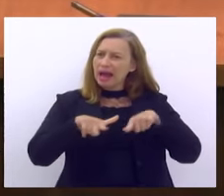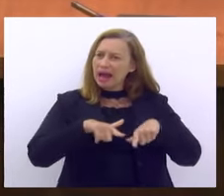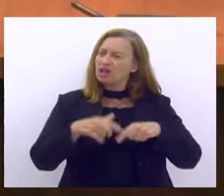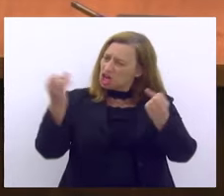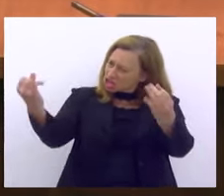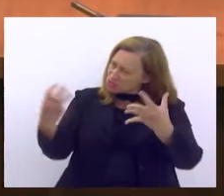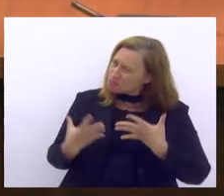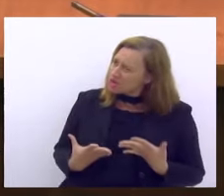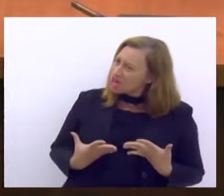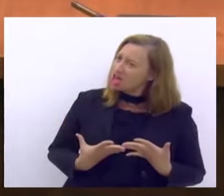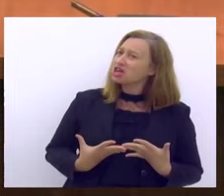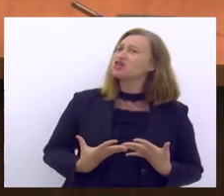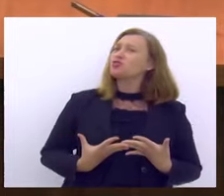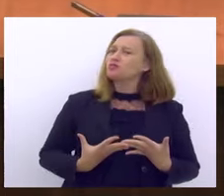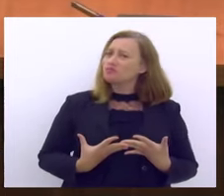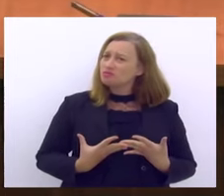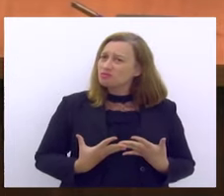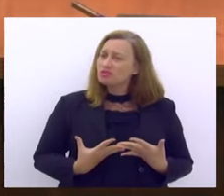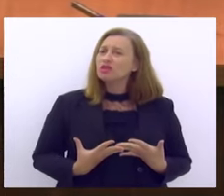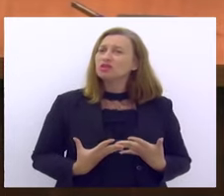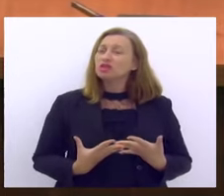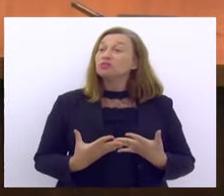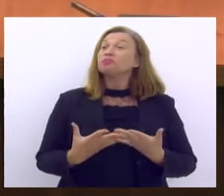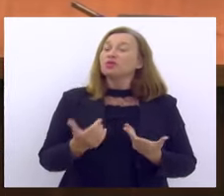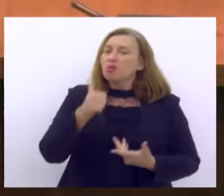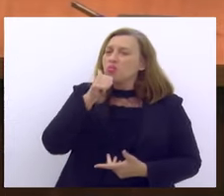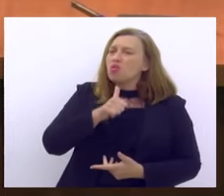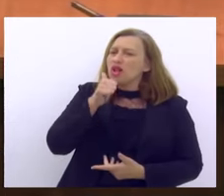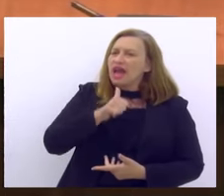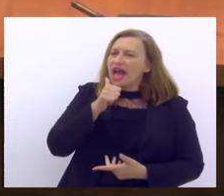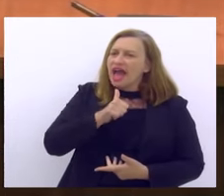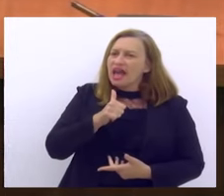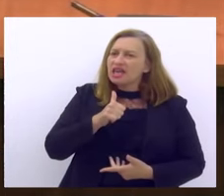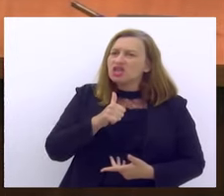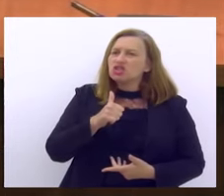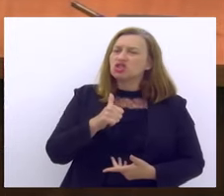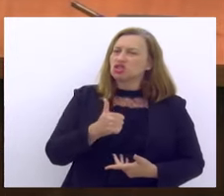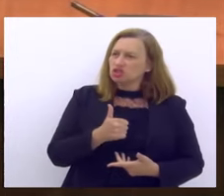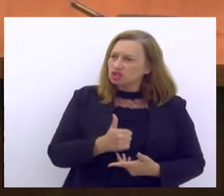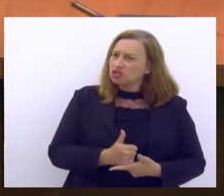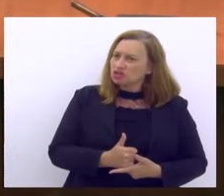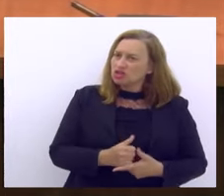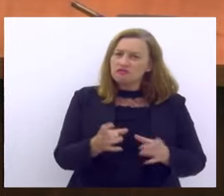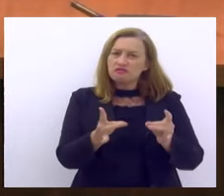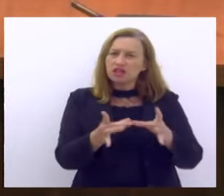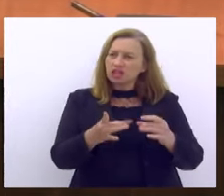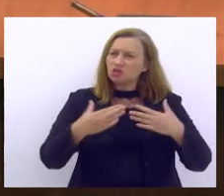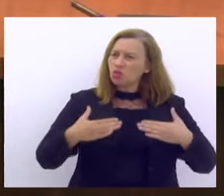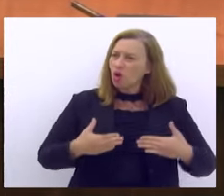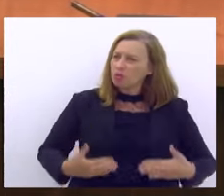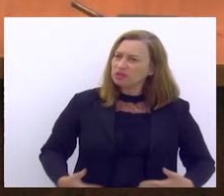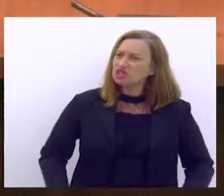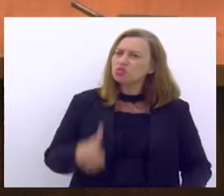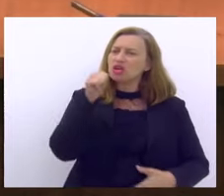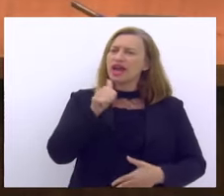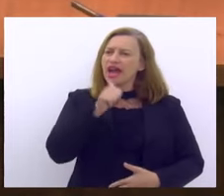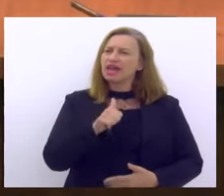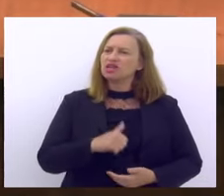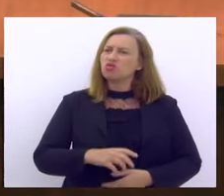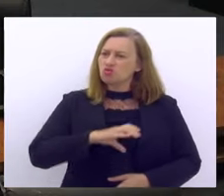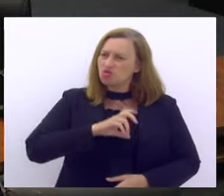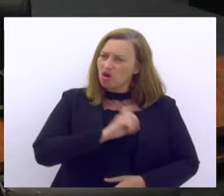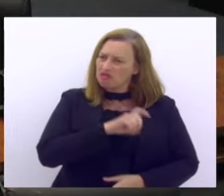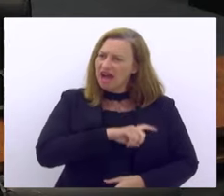adesivo, dentro da Vila Mimosa, desembarcando mulheres dentro de um puteiro. Covarde! Para concluir,